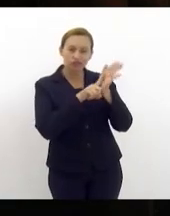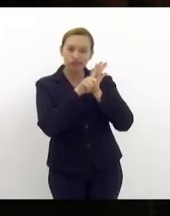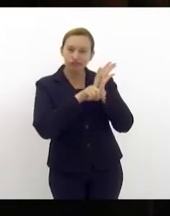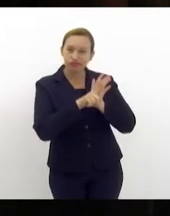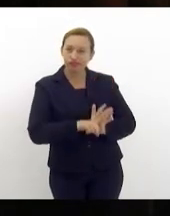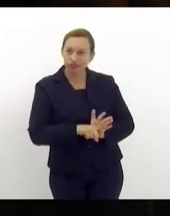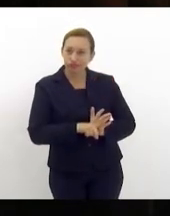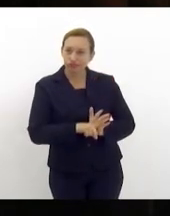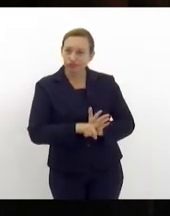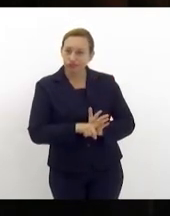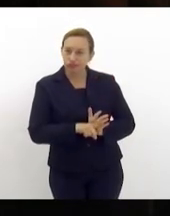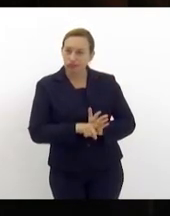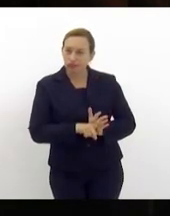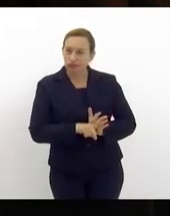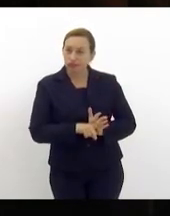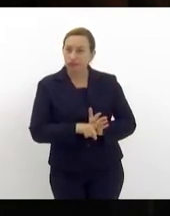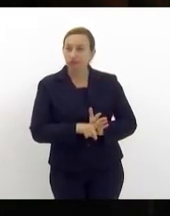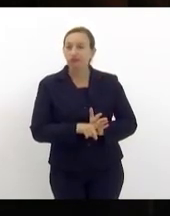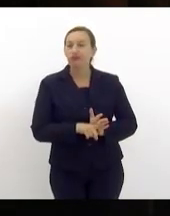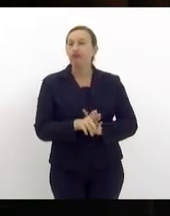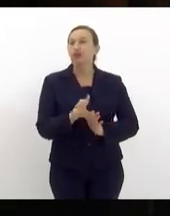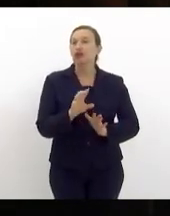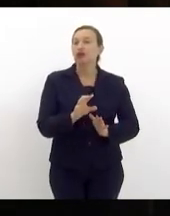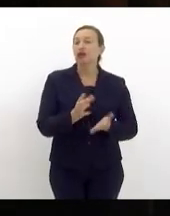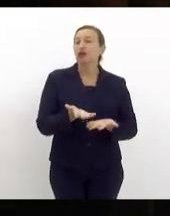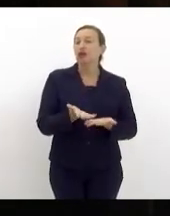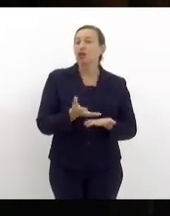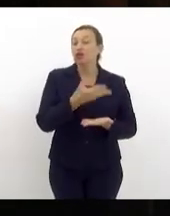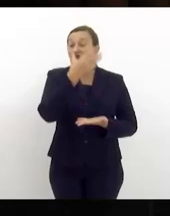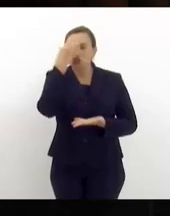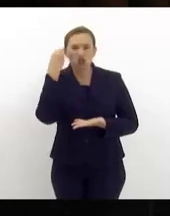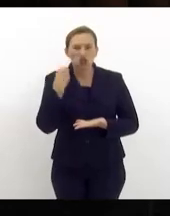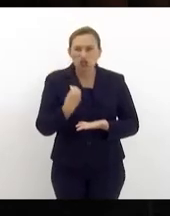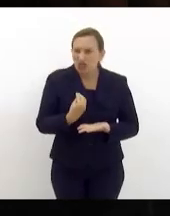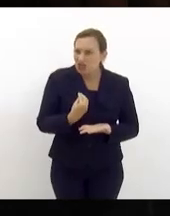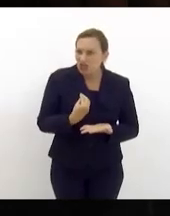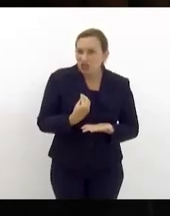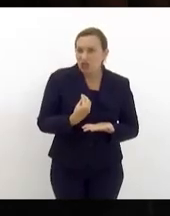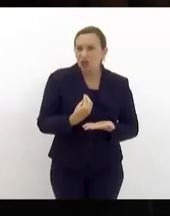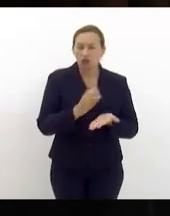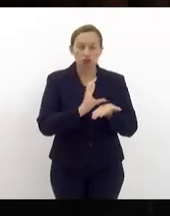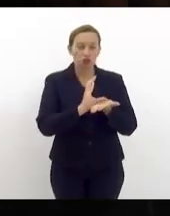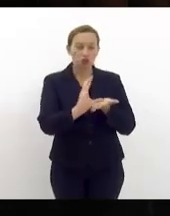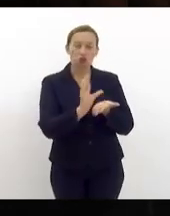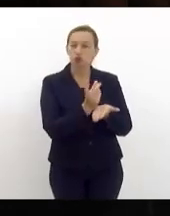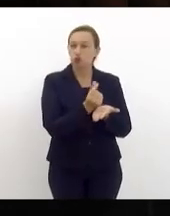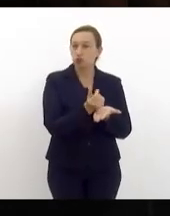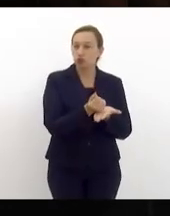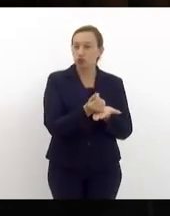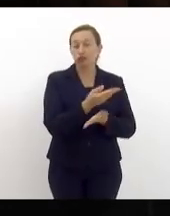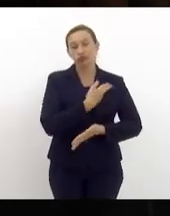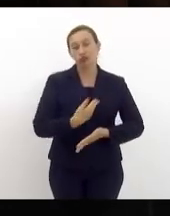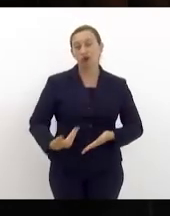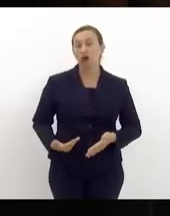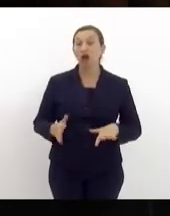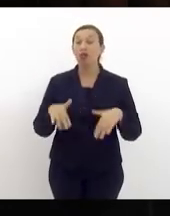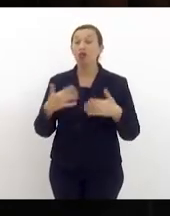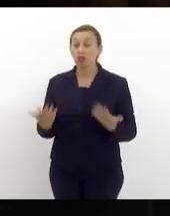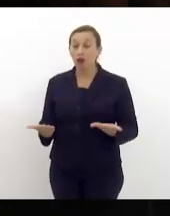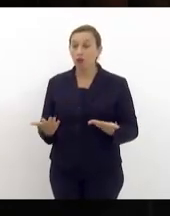fiscalização e o programa sendo levado de qualquer maneira por esse governo. Ou seja, não